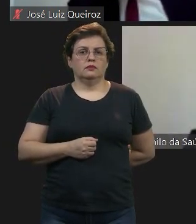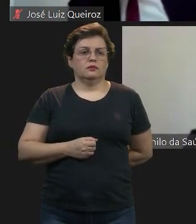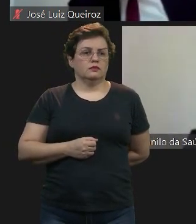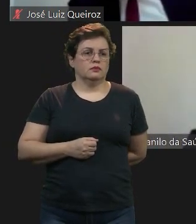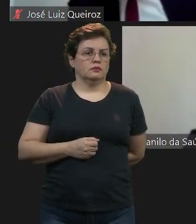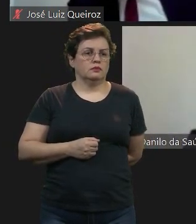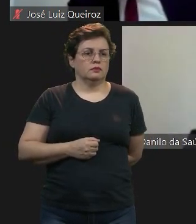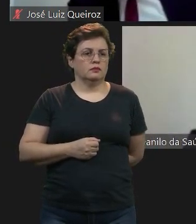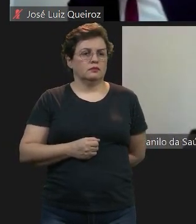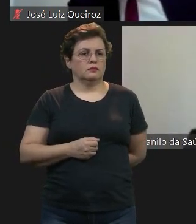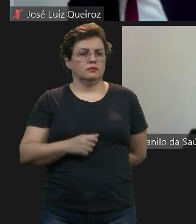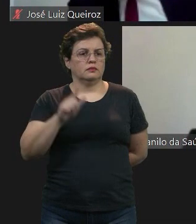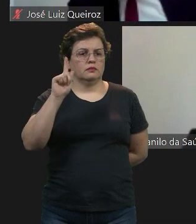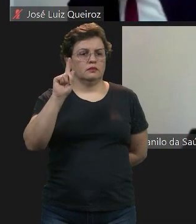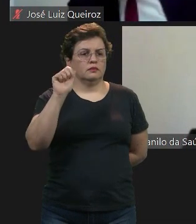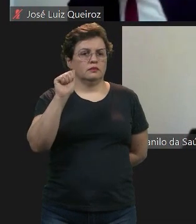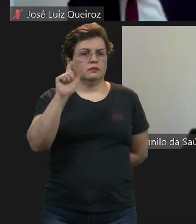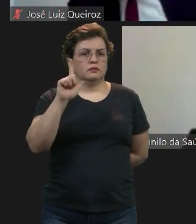Vereador Evandro Galete.